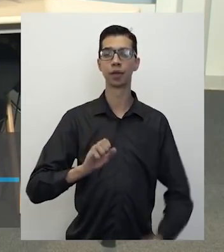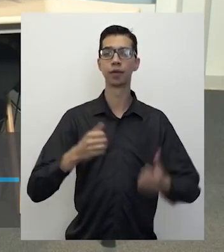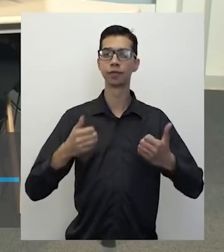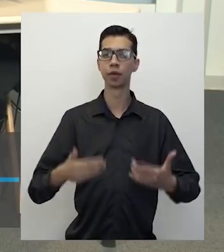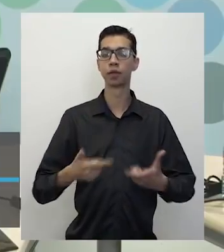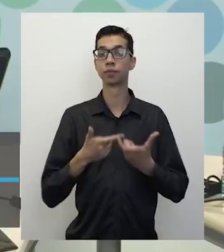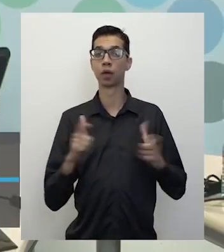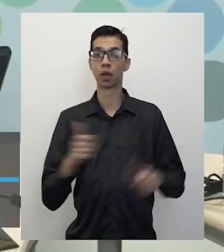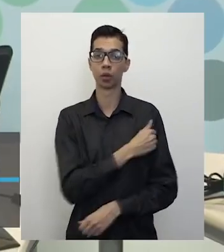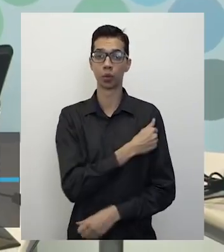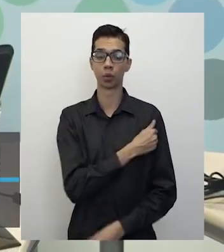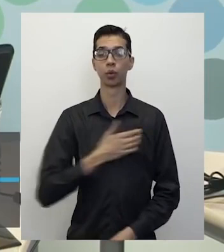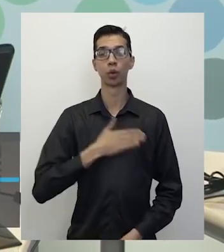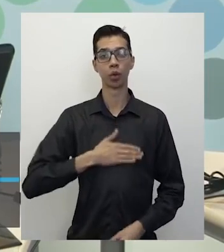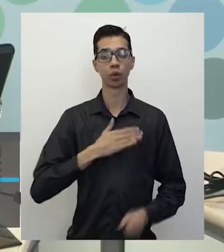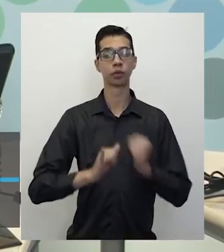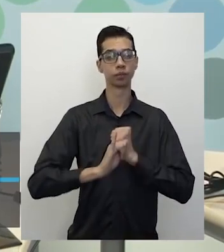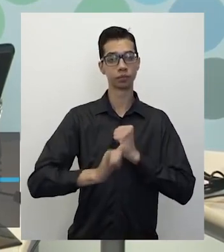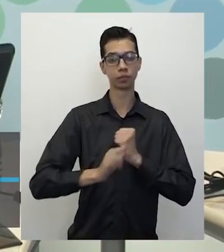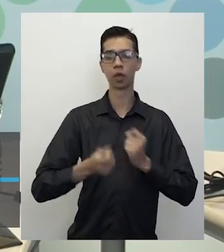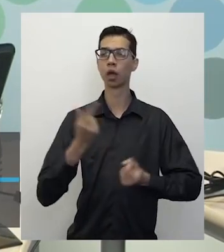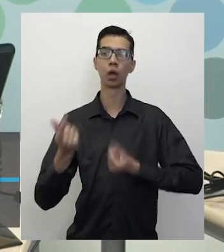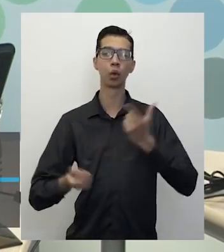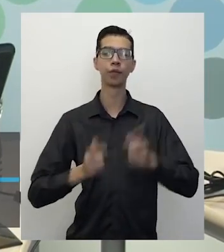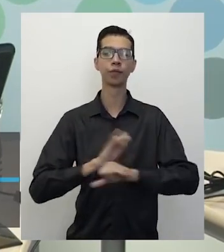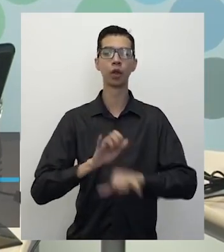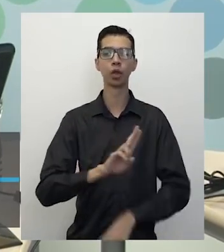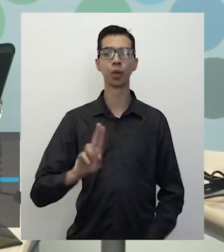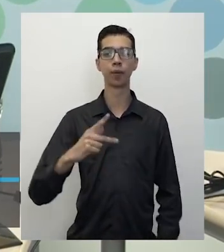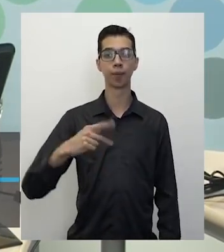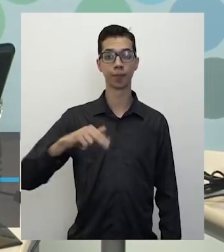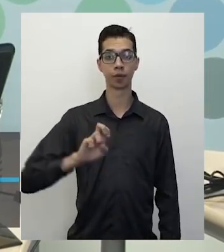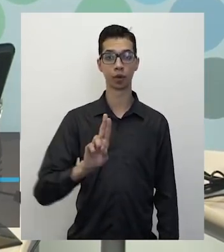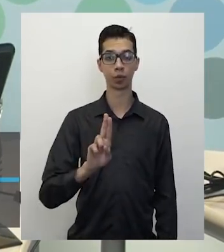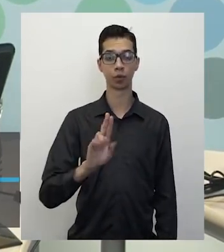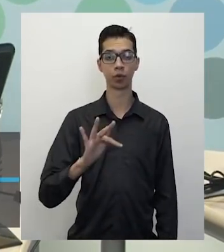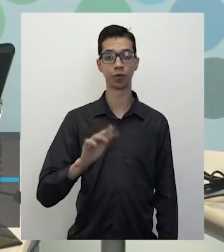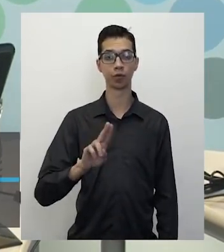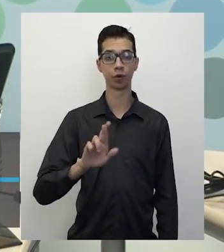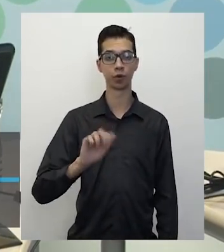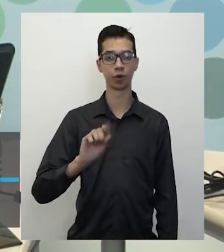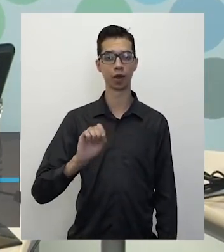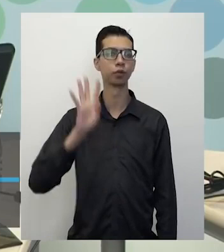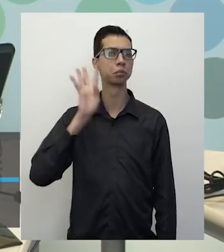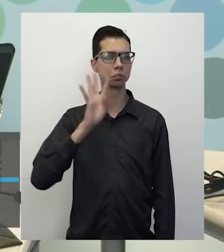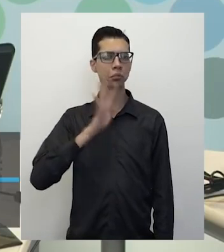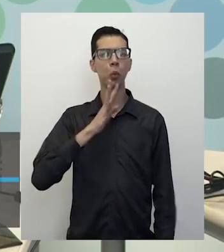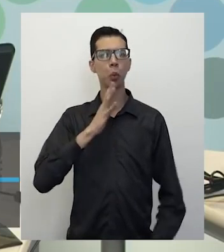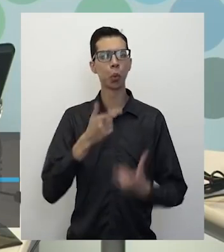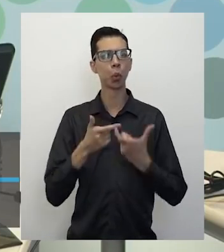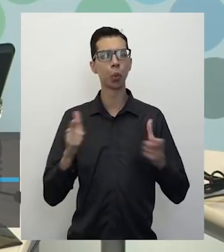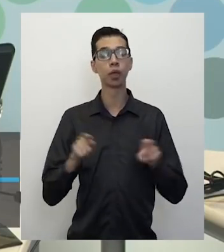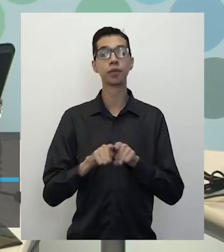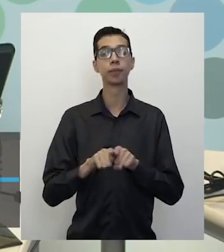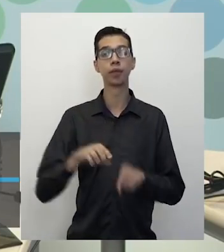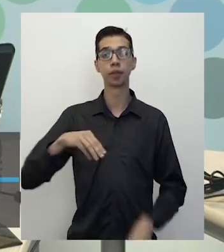Cuba Livre, outros citaram Pneu Furado. Pneu Furado, né, que também é bastante conhecida. Então, legal. O Matheus citou Crônicas